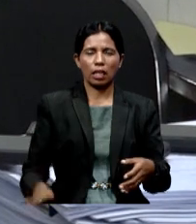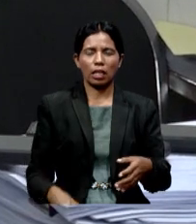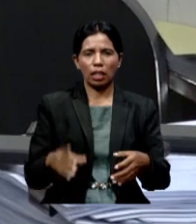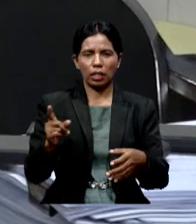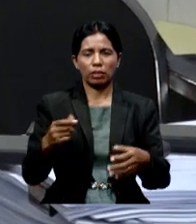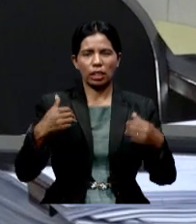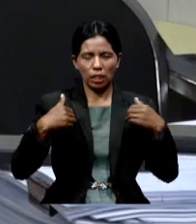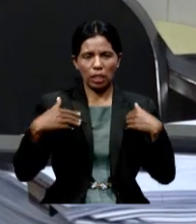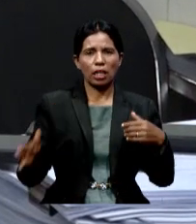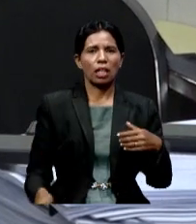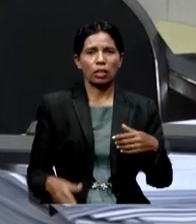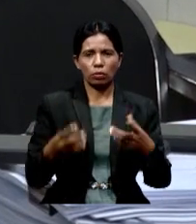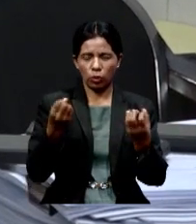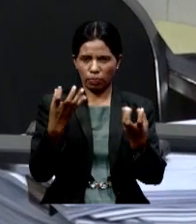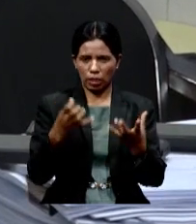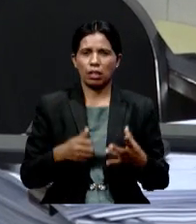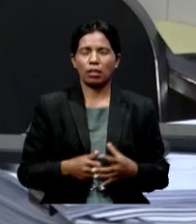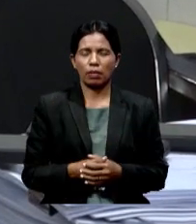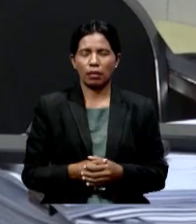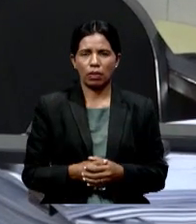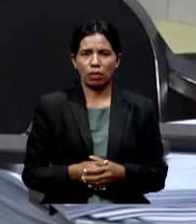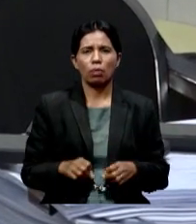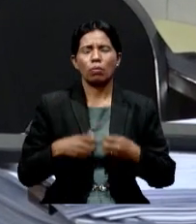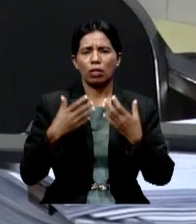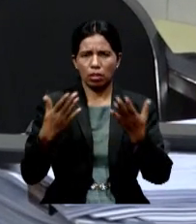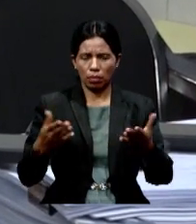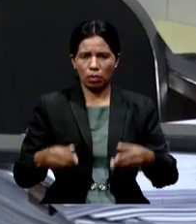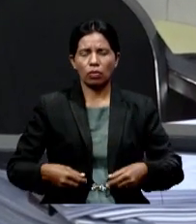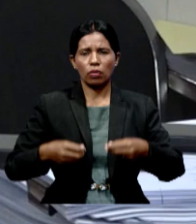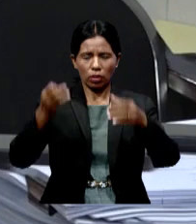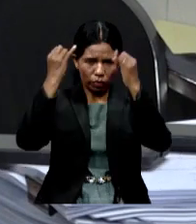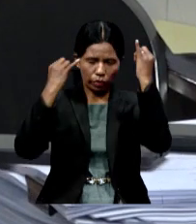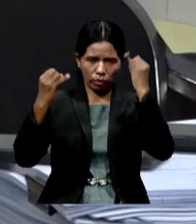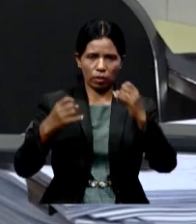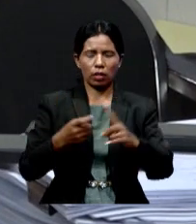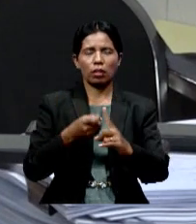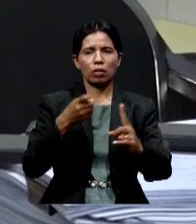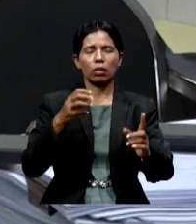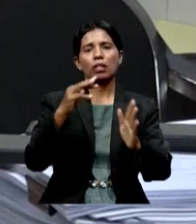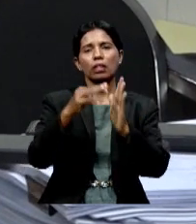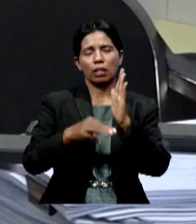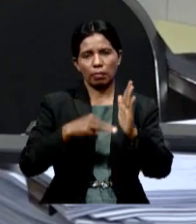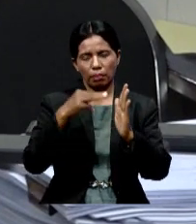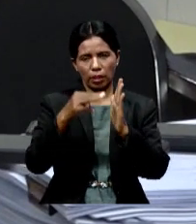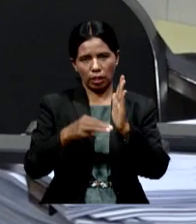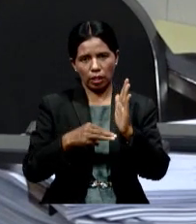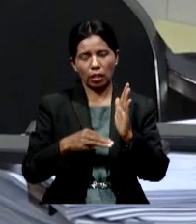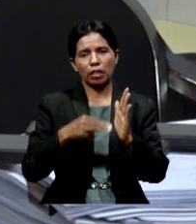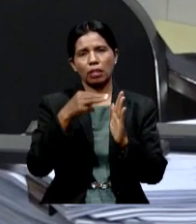bara então em sama ka for informação li usi na media atu